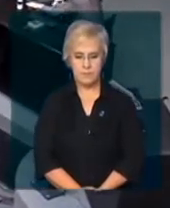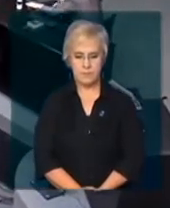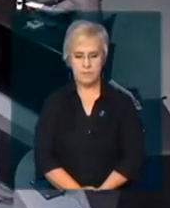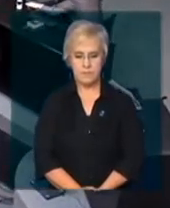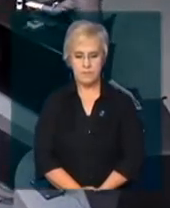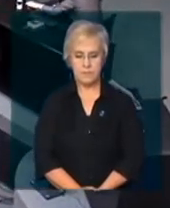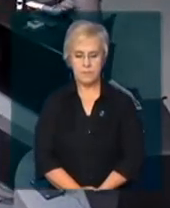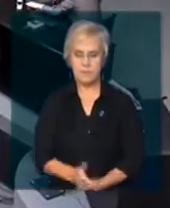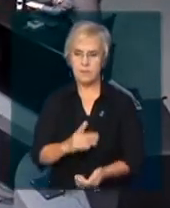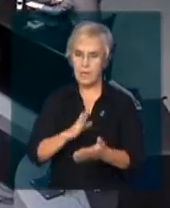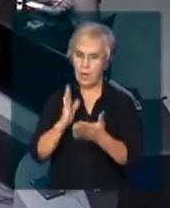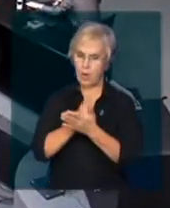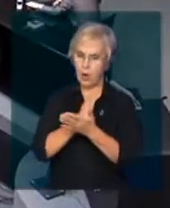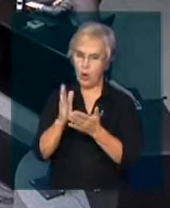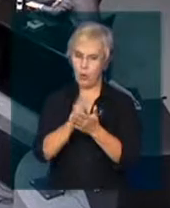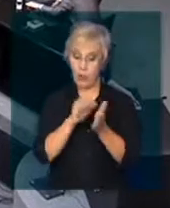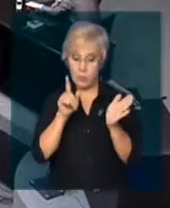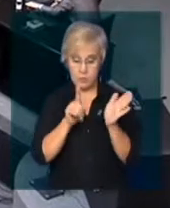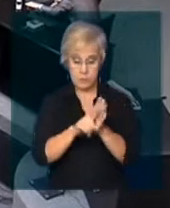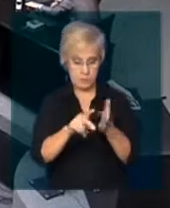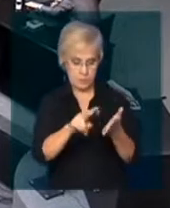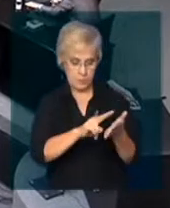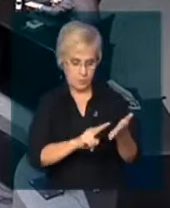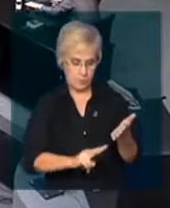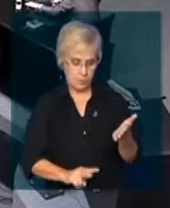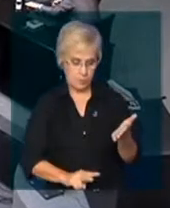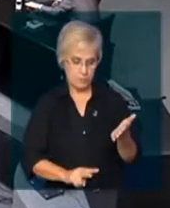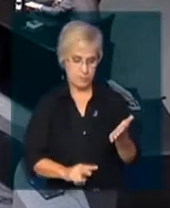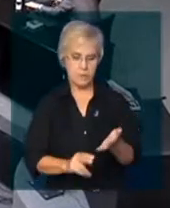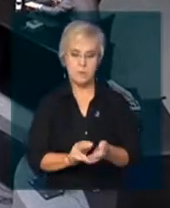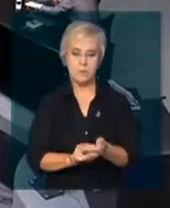Há algumas perguntas aqui.